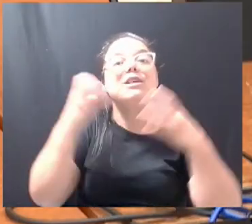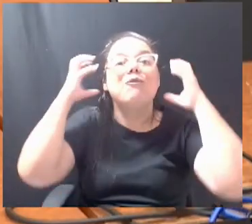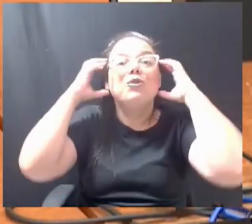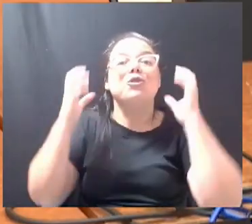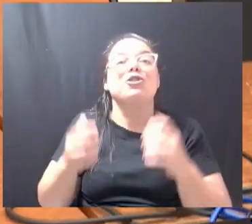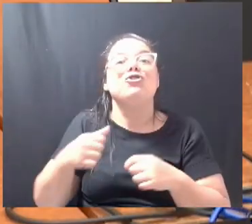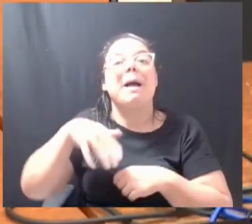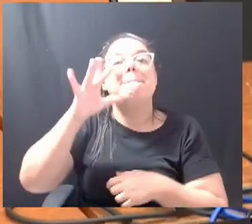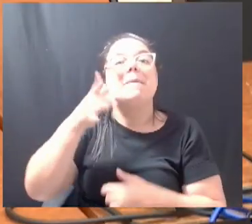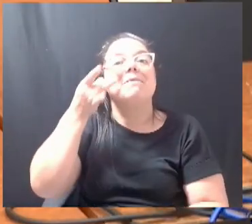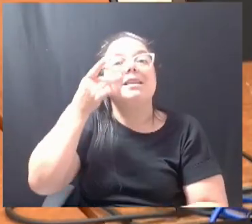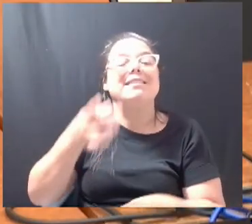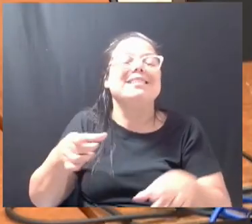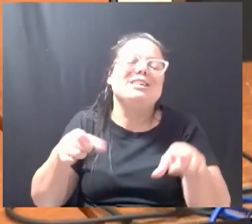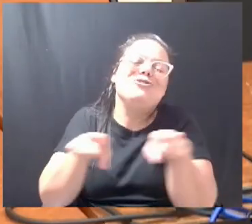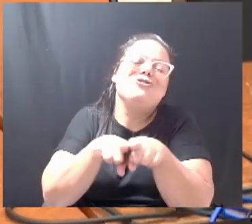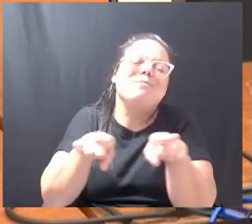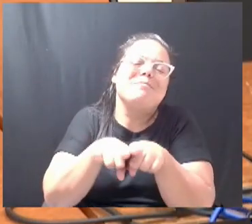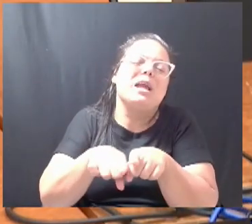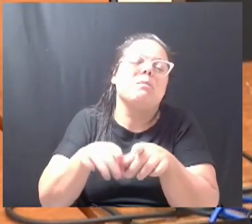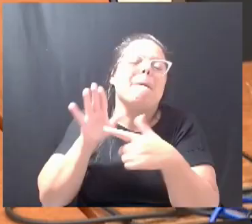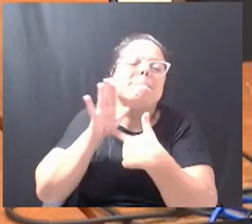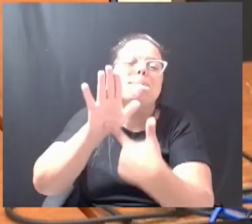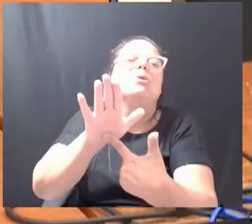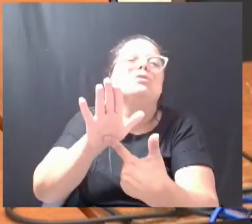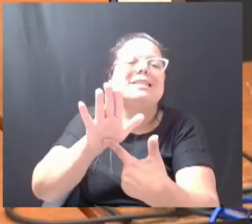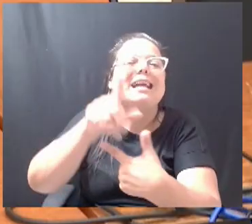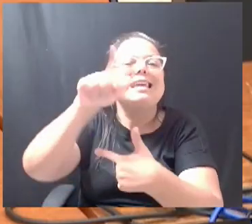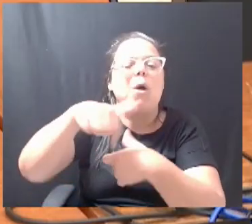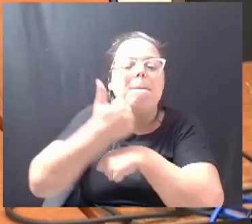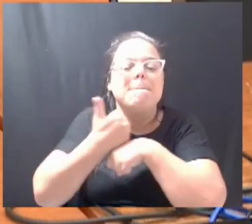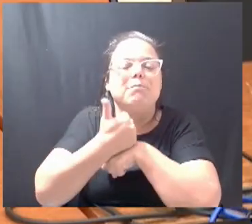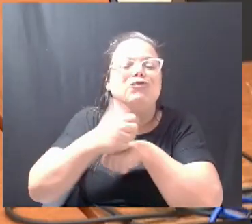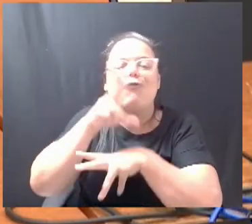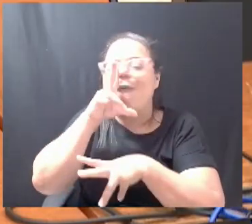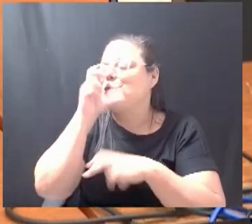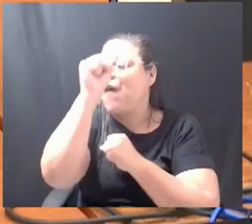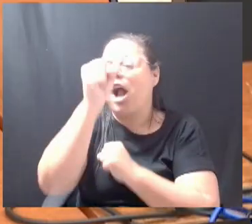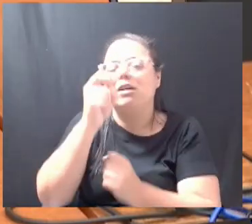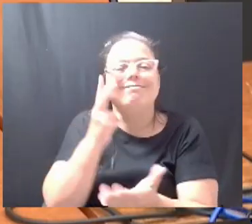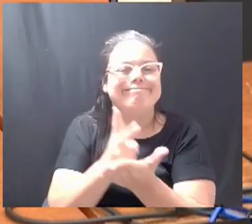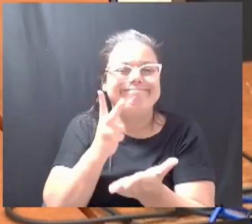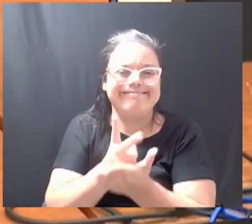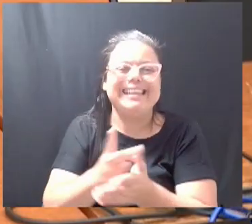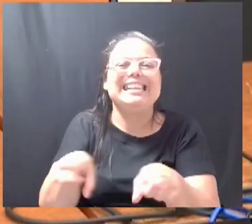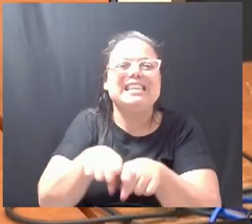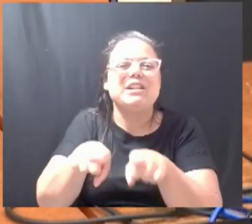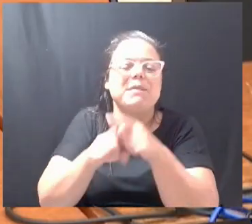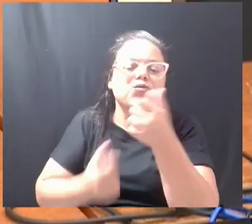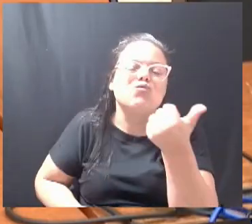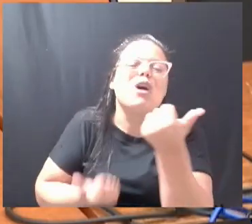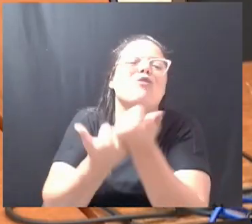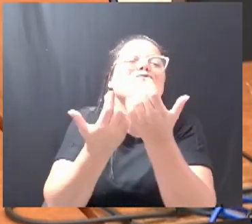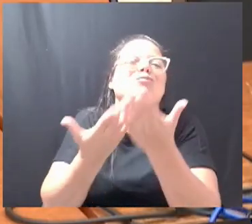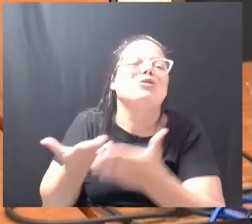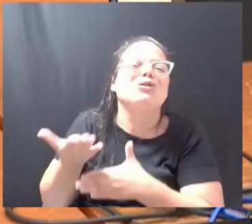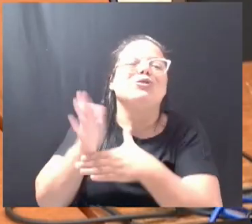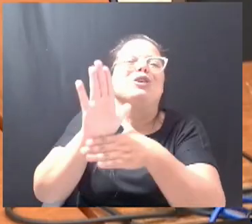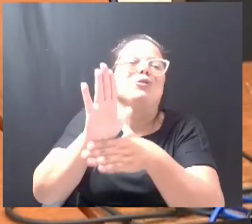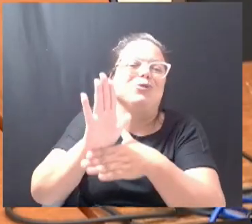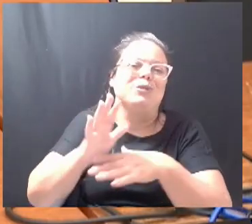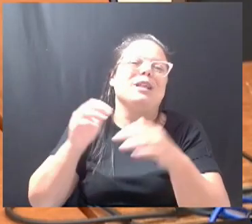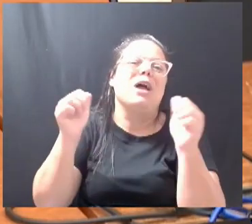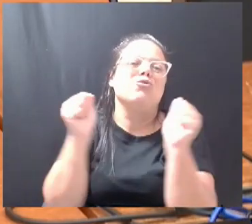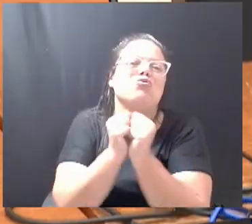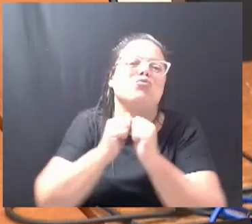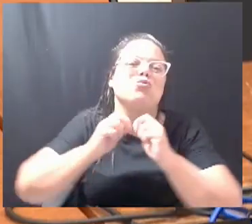nossas especialidades, uma profissão cada vez mais forte e que colabora muito com a comunicação do ser humano. Muito obrigada, eu agradeço